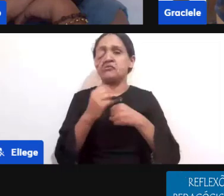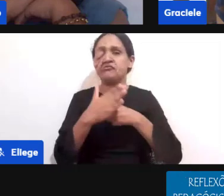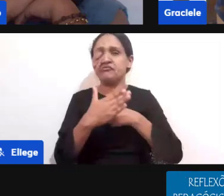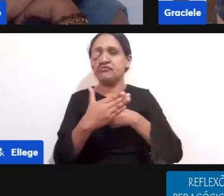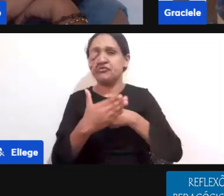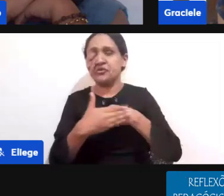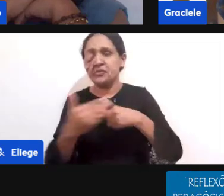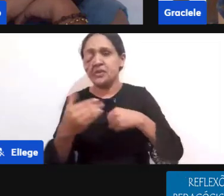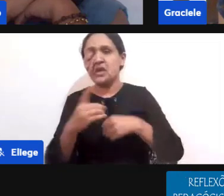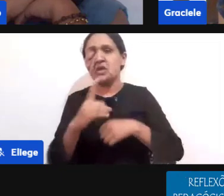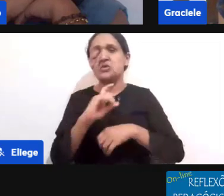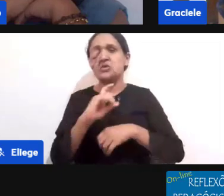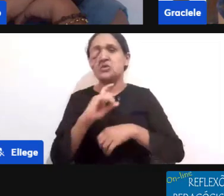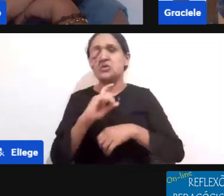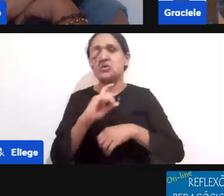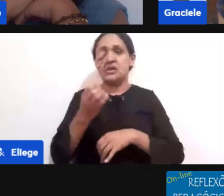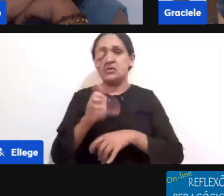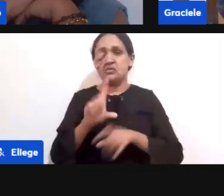contatos já